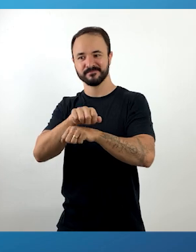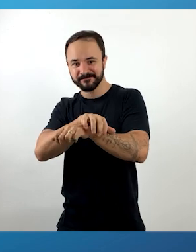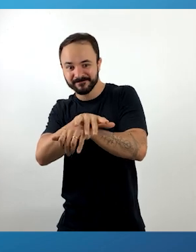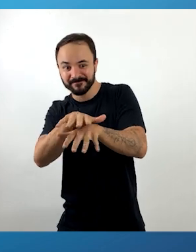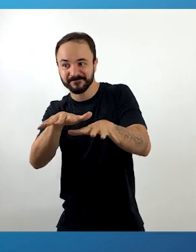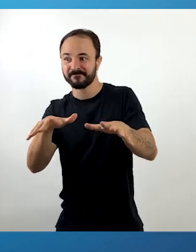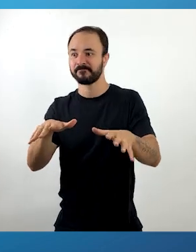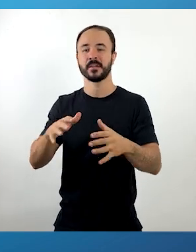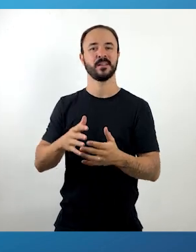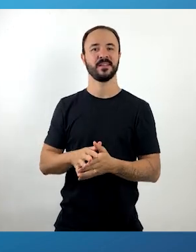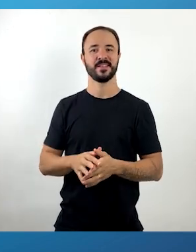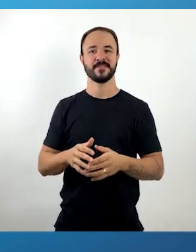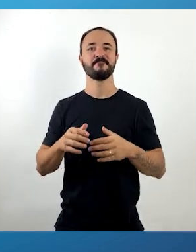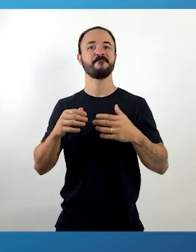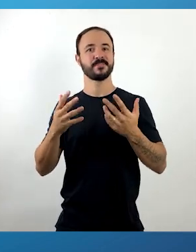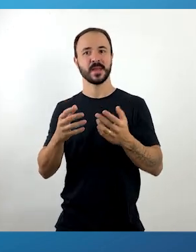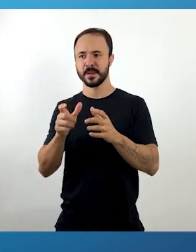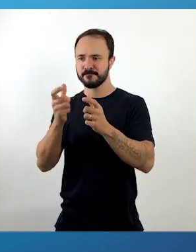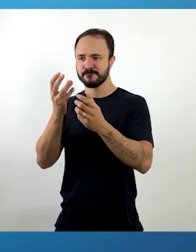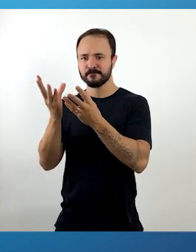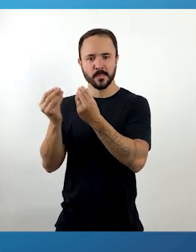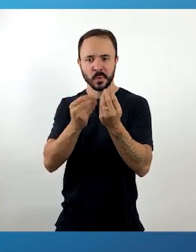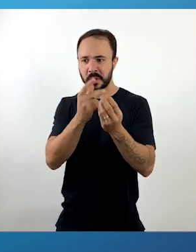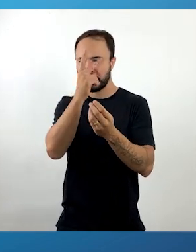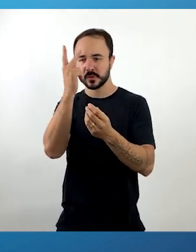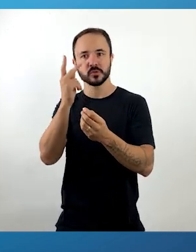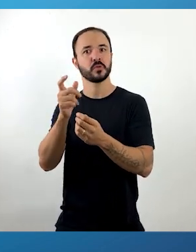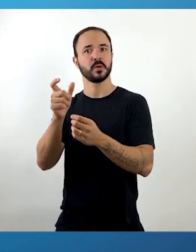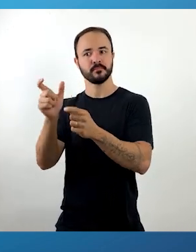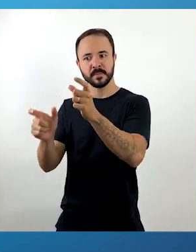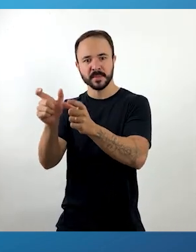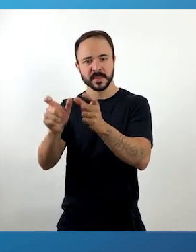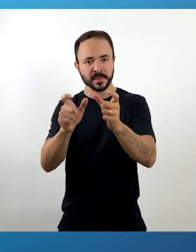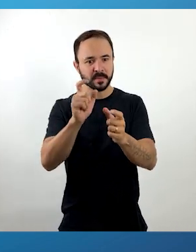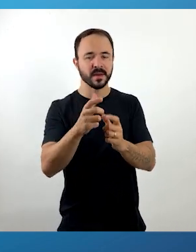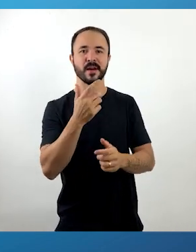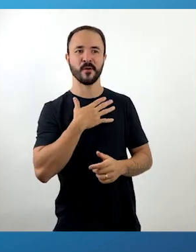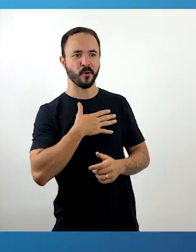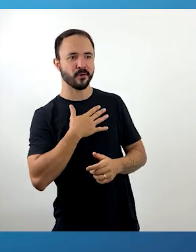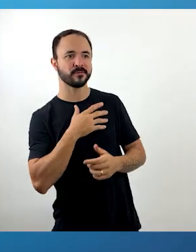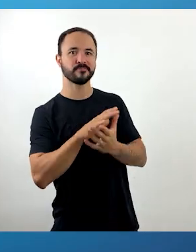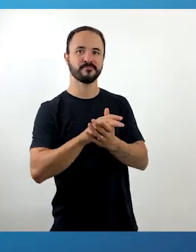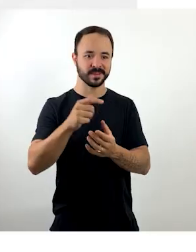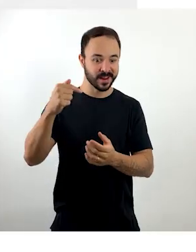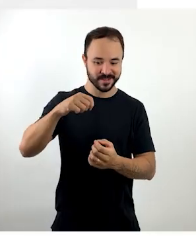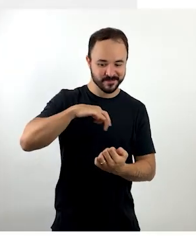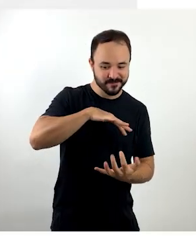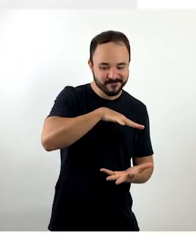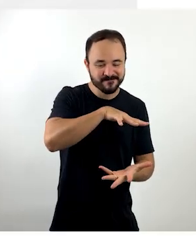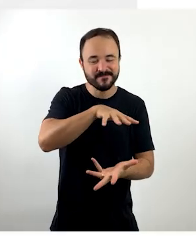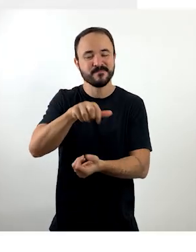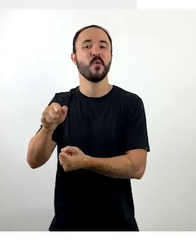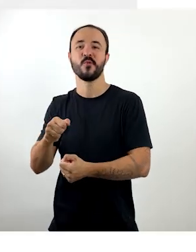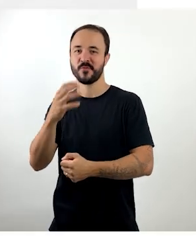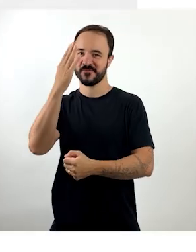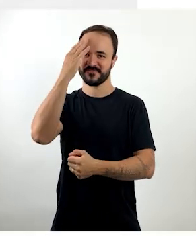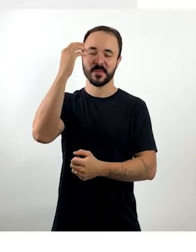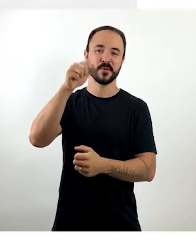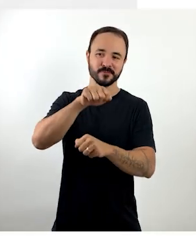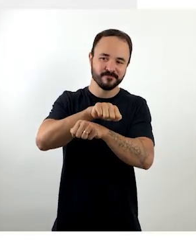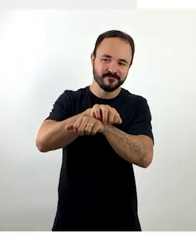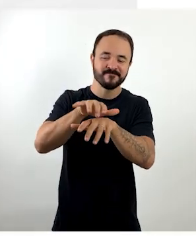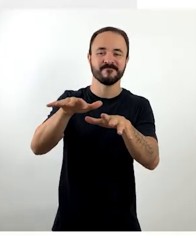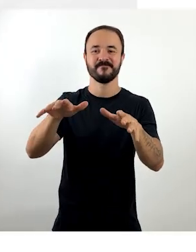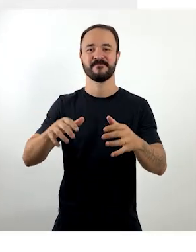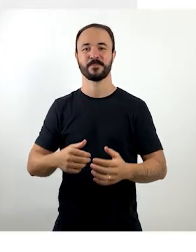e aí começou também ampliar o repertório se disseminar por todo o território Mundial desta forma nós tivemos